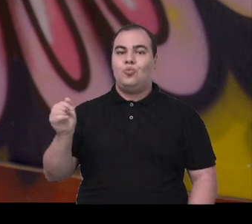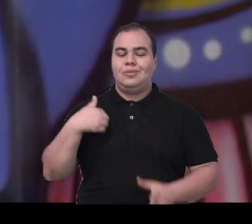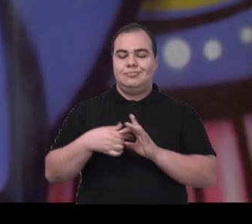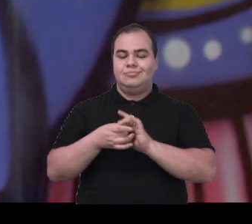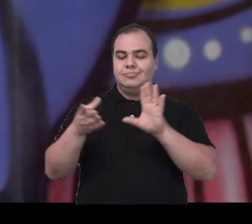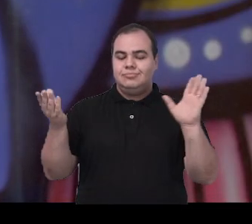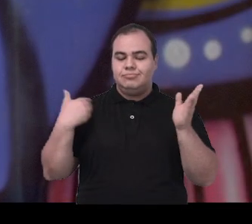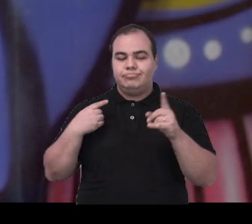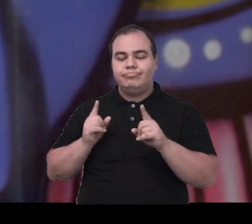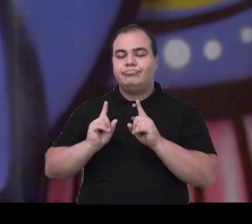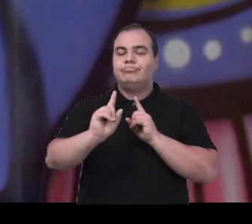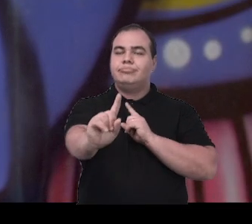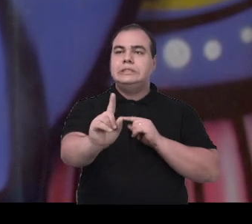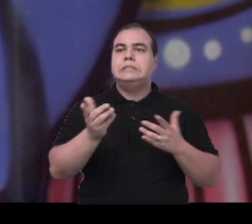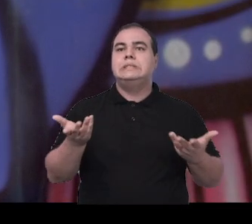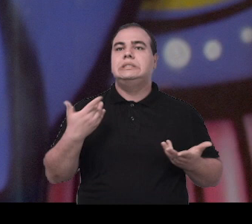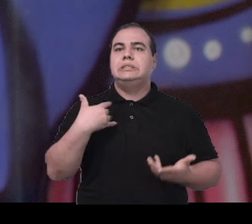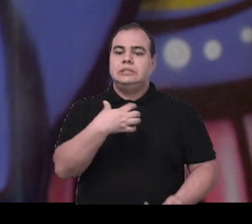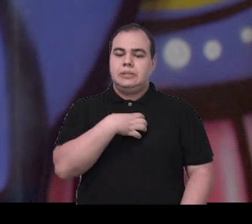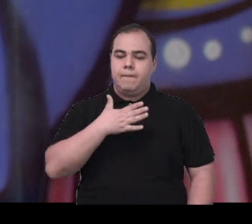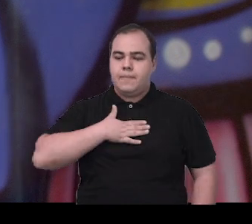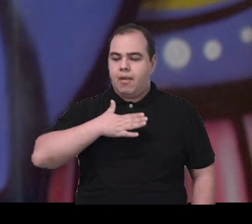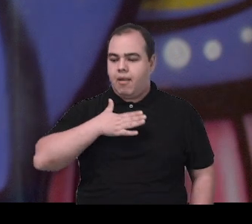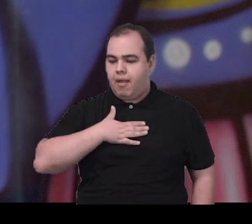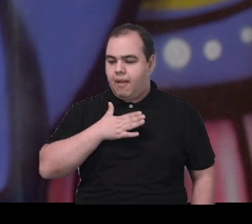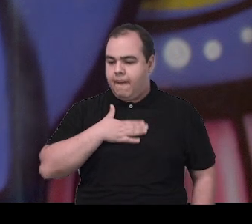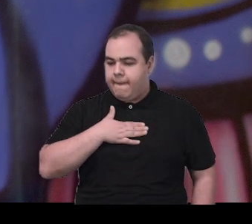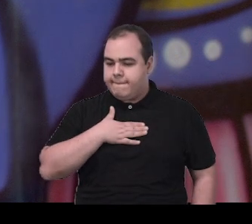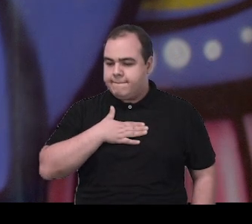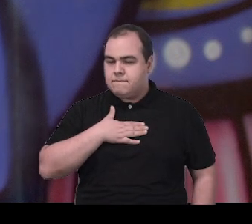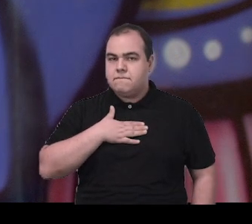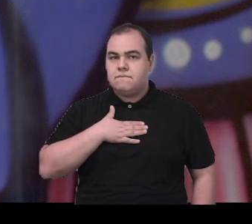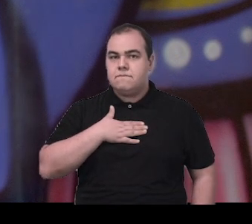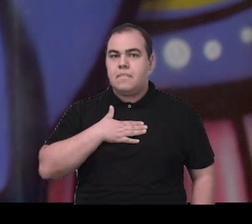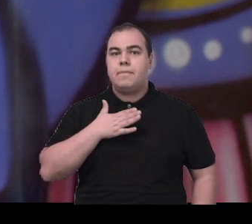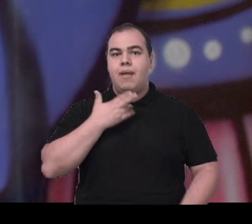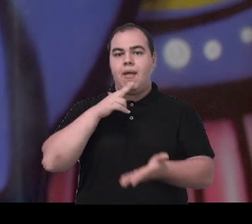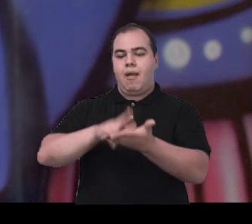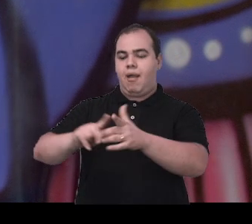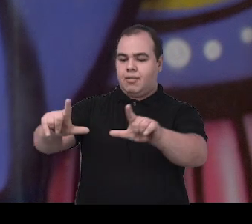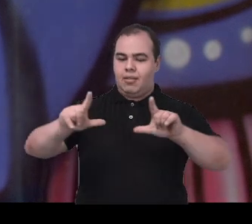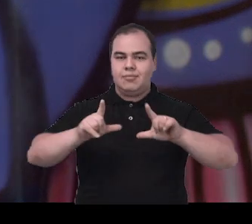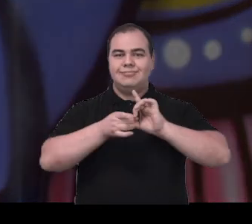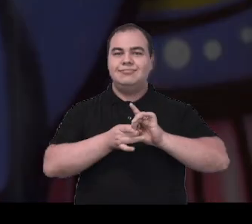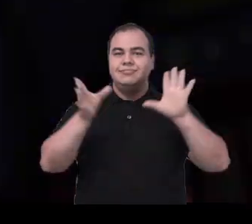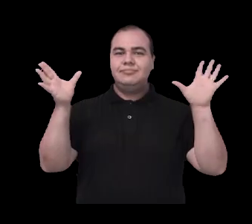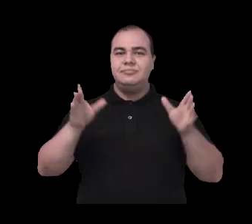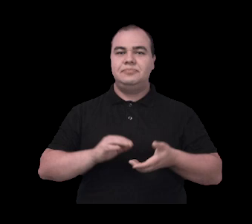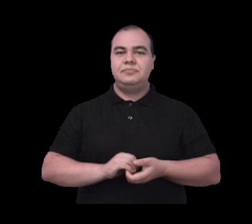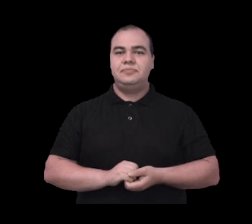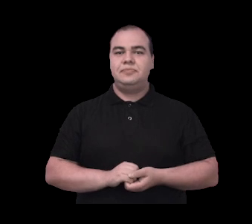alta, é ter a minha... Luan Rodrigues, usuário de CAPS. A minha carta de